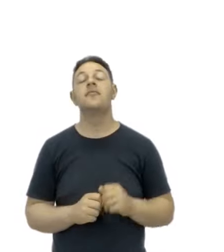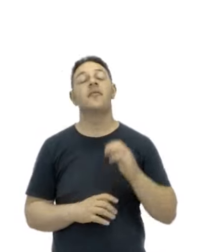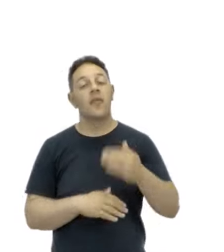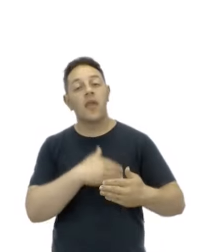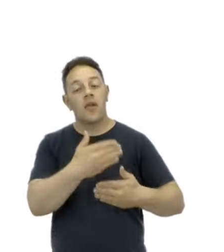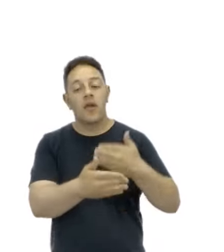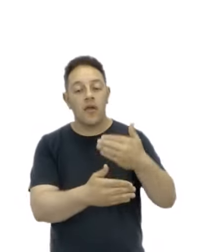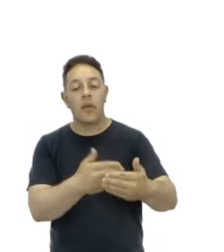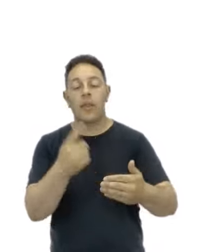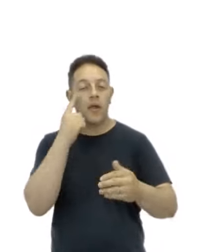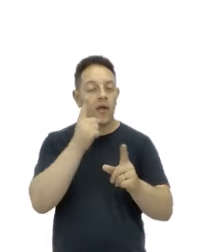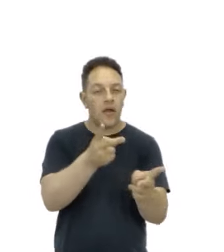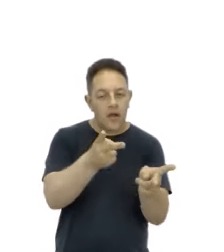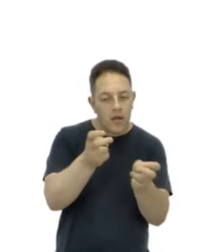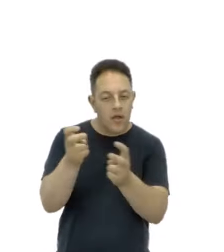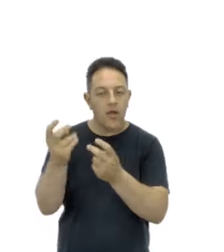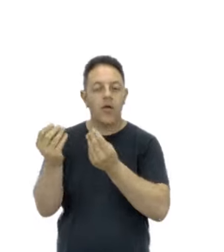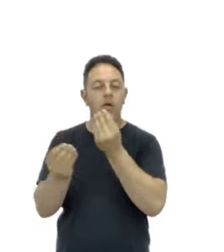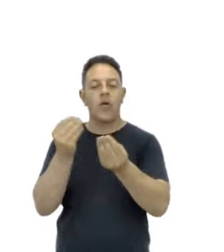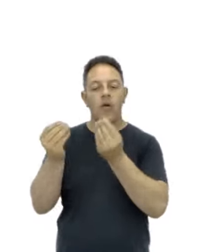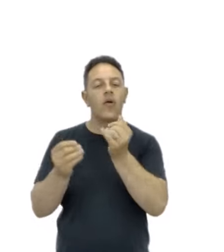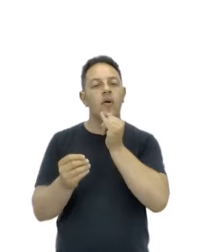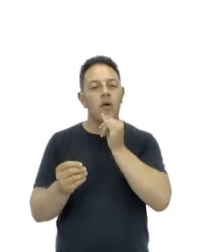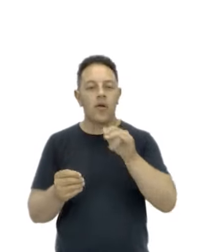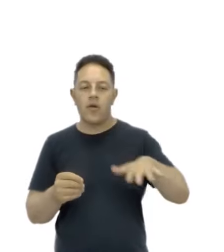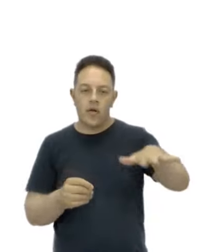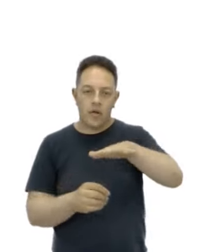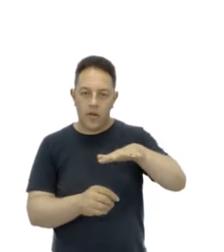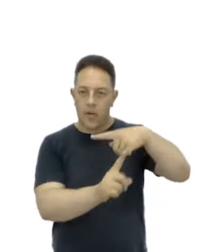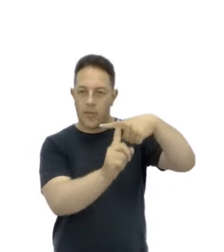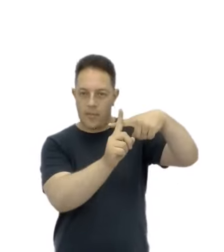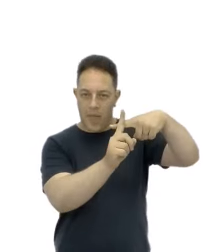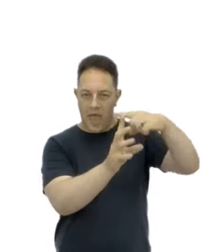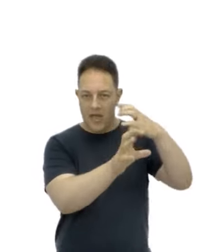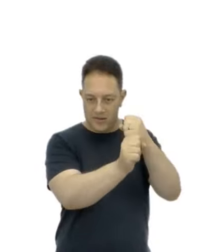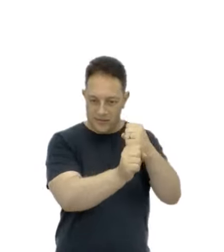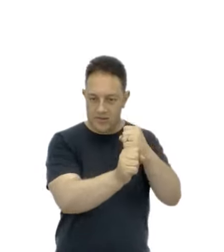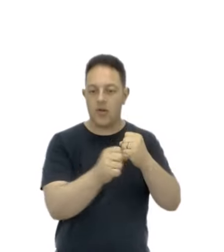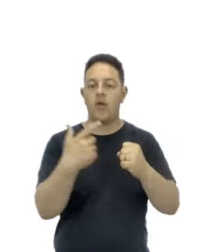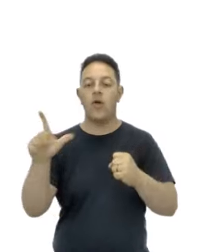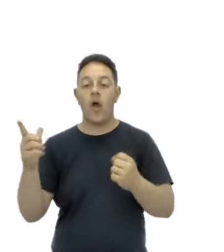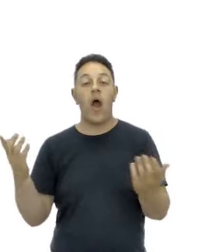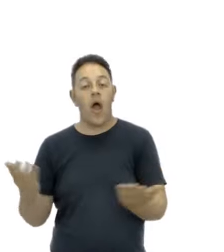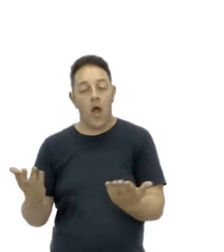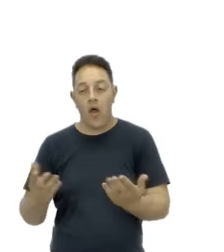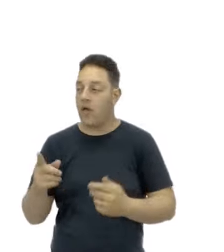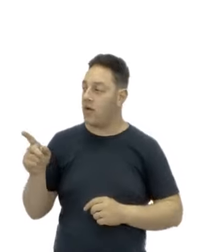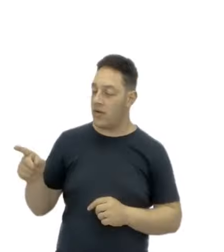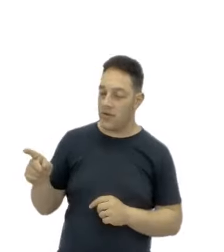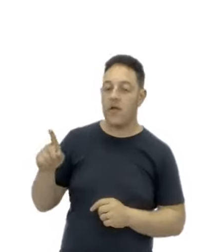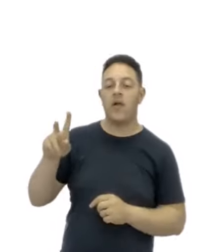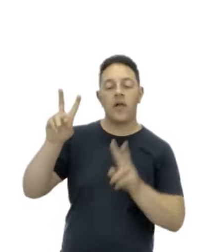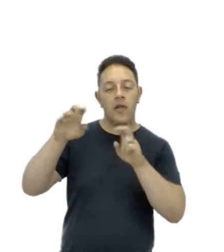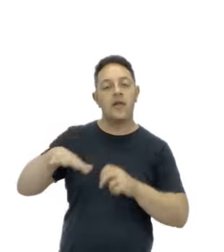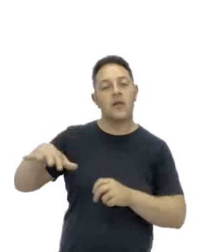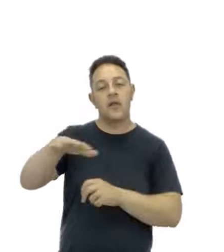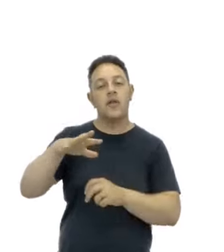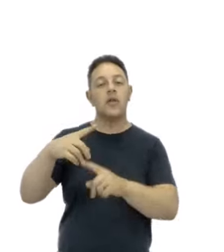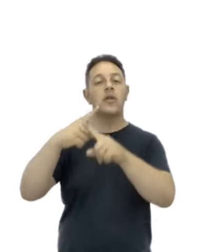passamos a analisar as observações do campo aditivo, buscando discutir as situações envolvendo